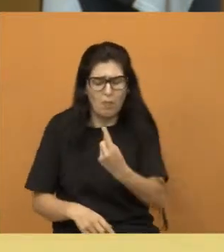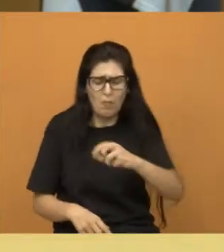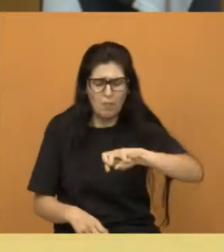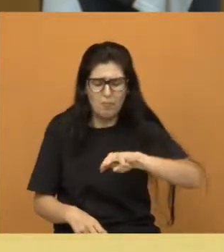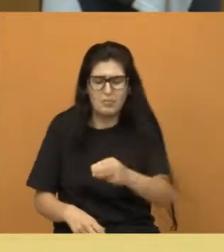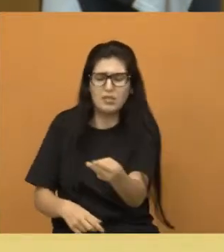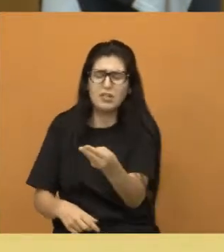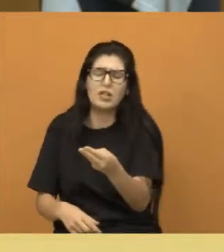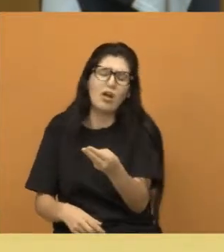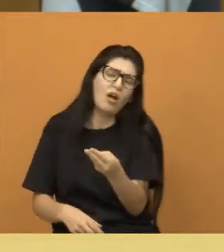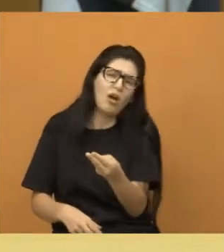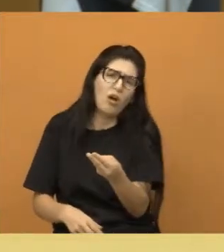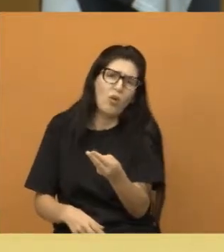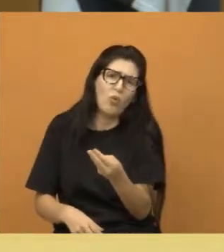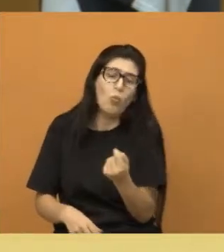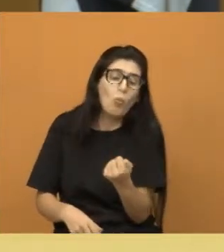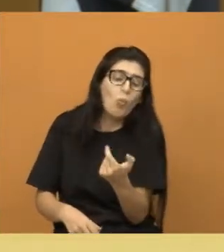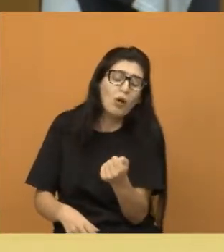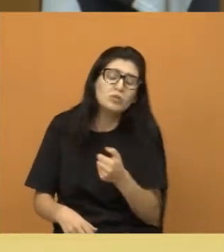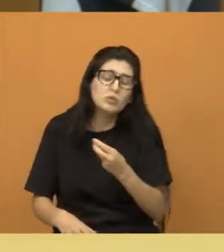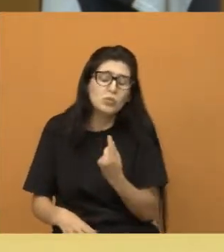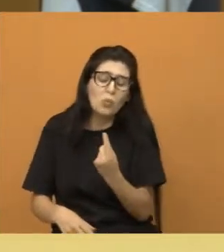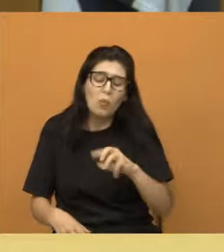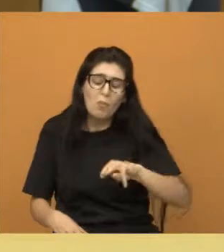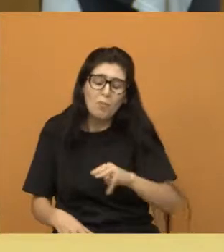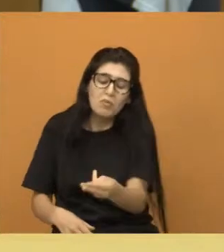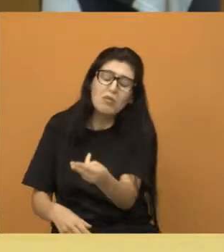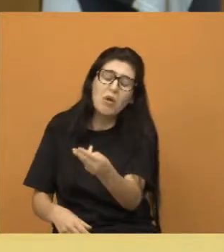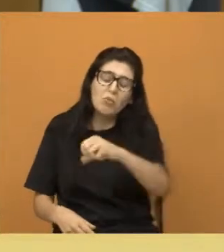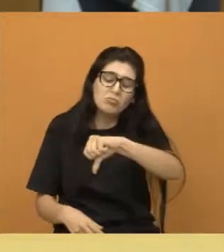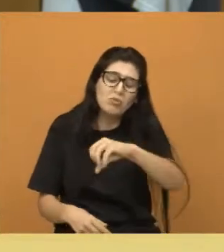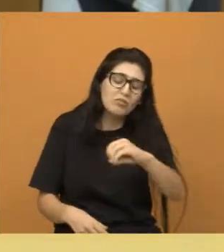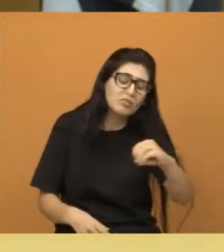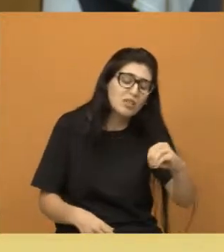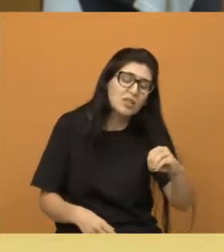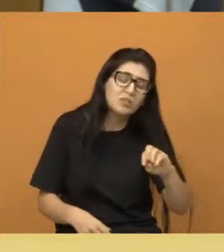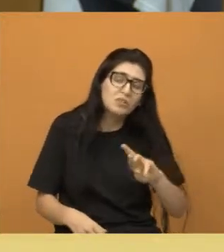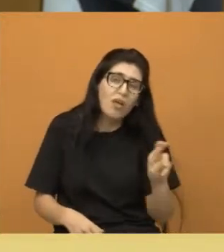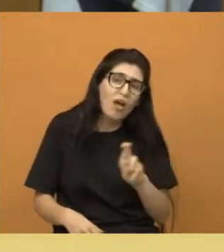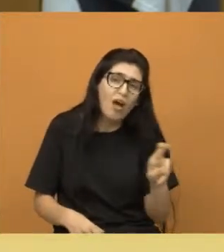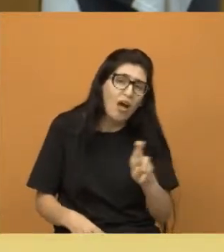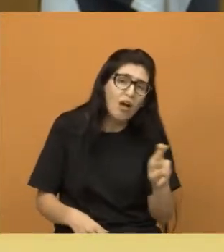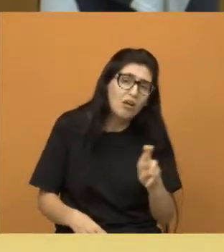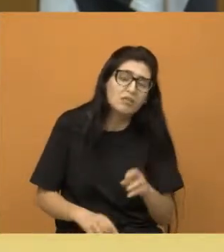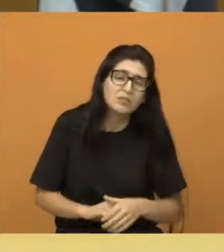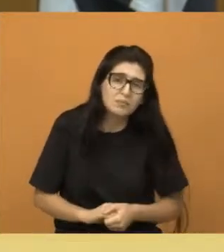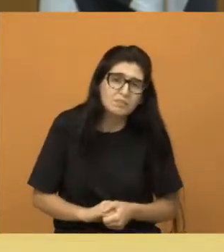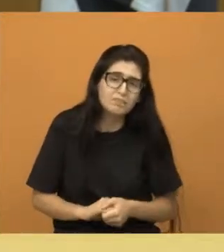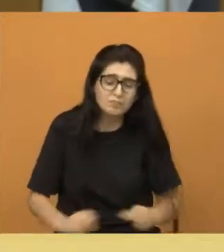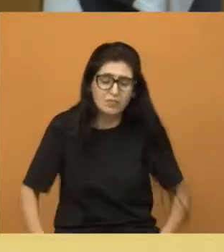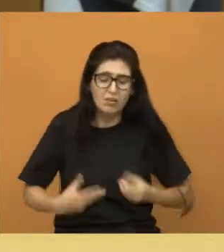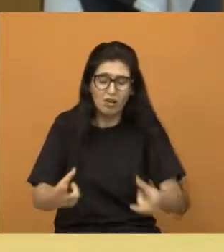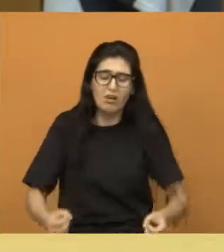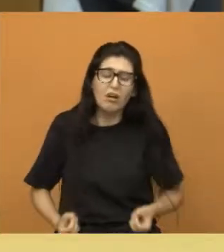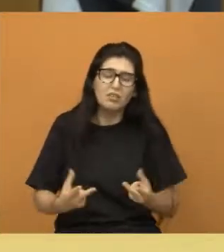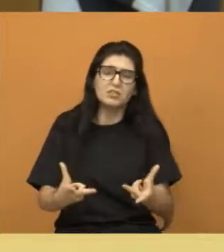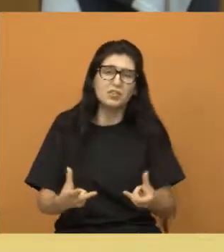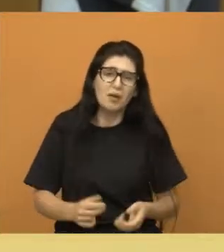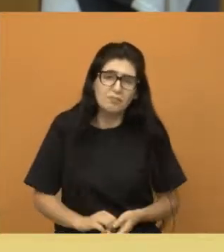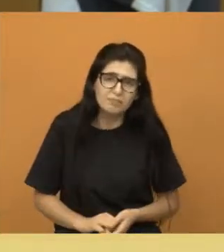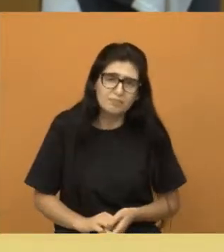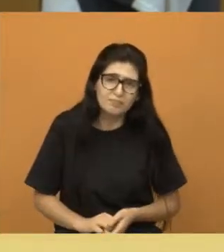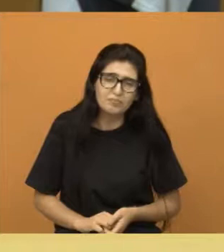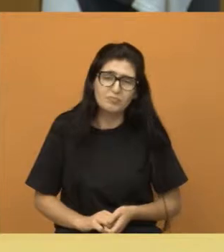1.800.000, quase 1.900.000 reais. Que vai o quê? Gastar para gerar